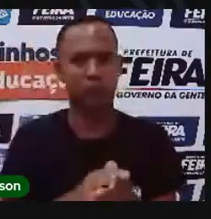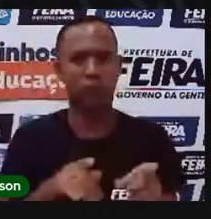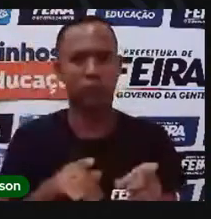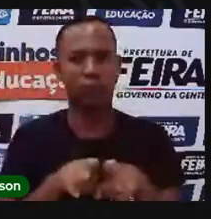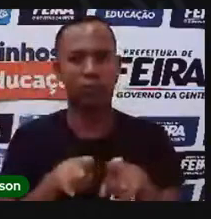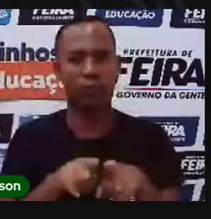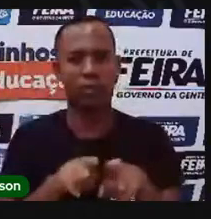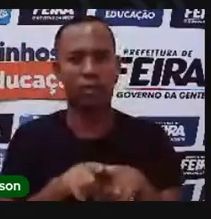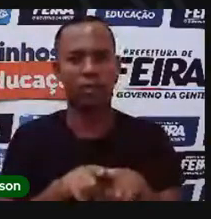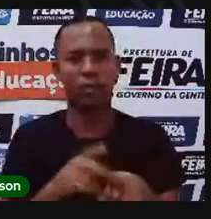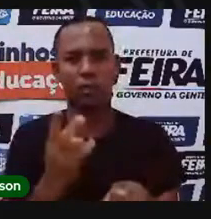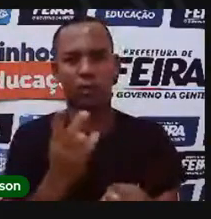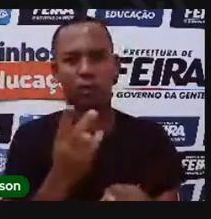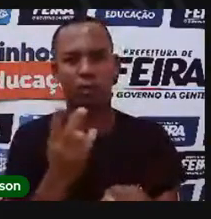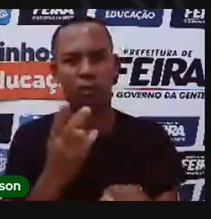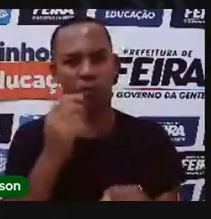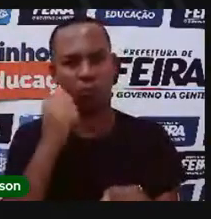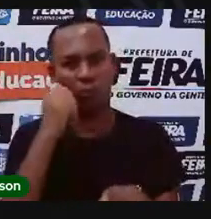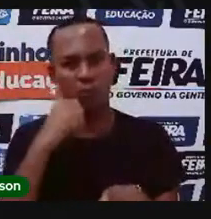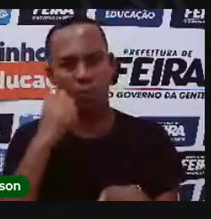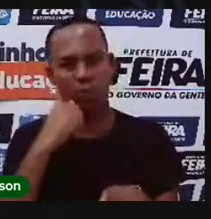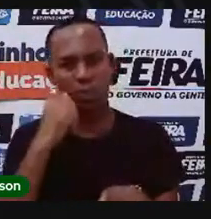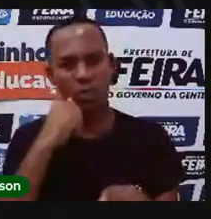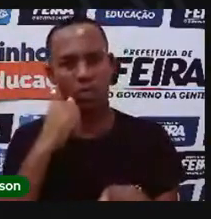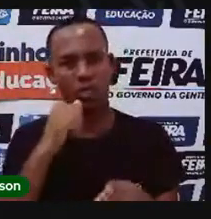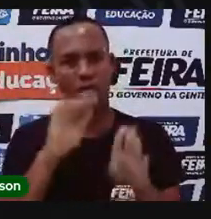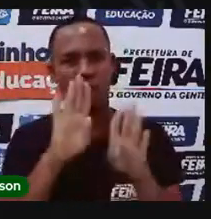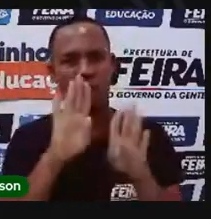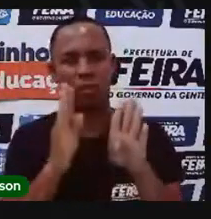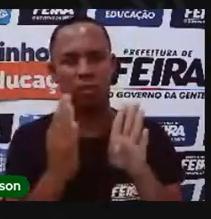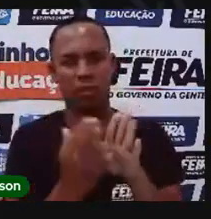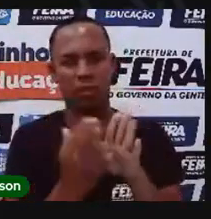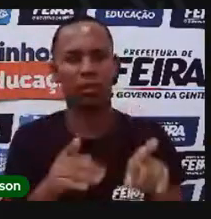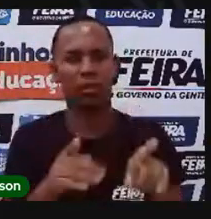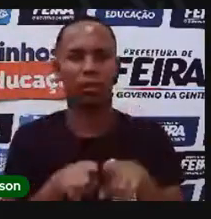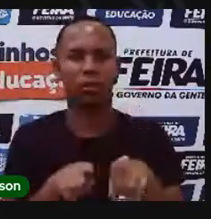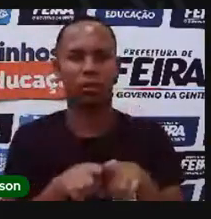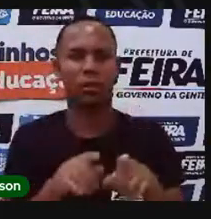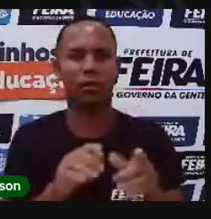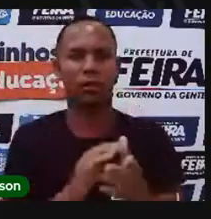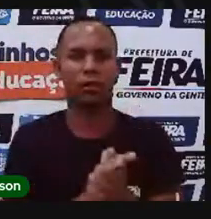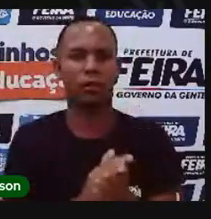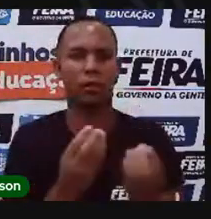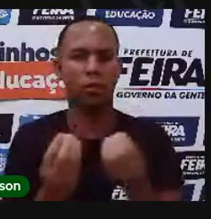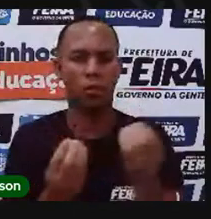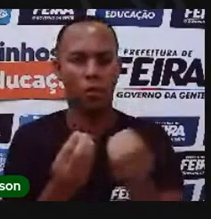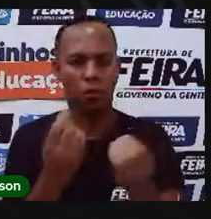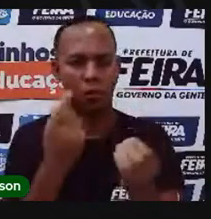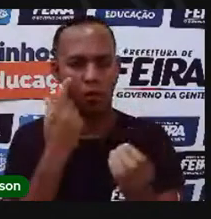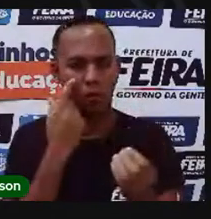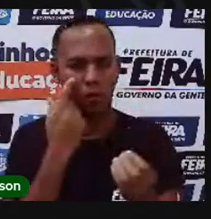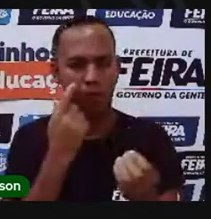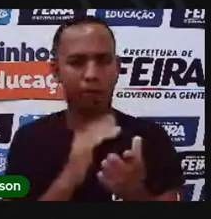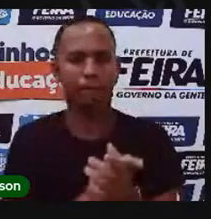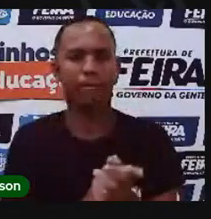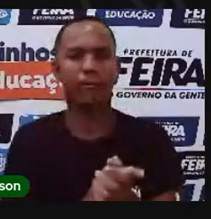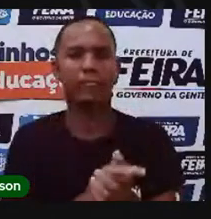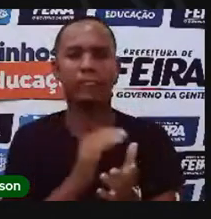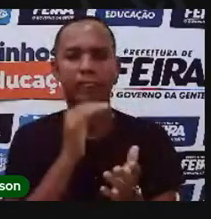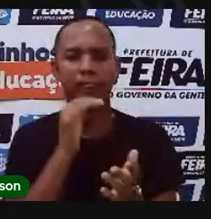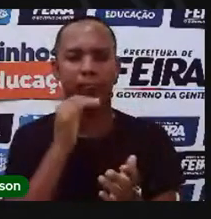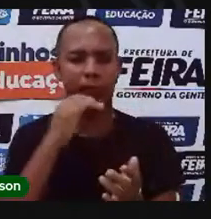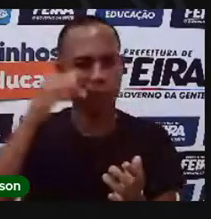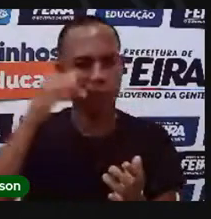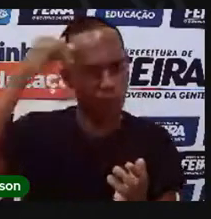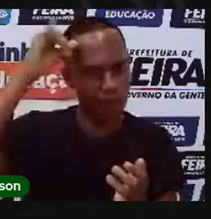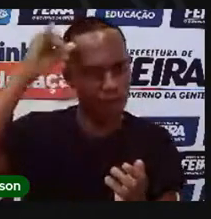casais, a mulher na janela, que são características, na verdade, das obras de Juraci. Bom, na obra de Juraci Dória, a gente também vai ver o